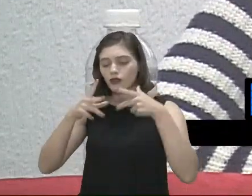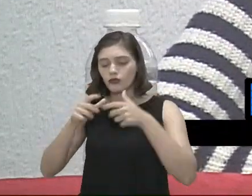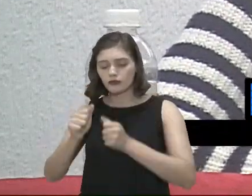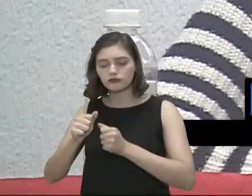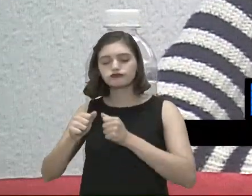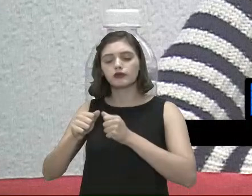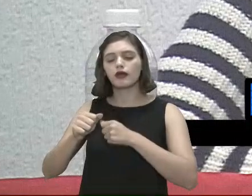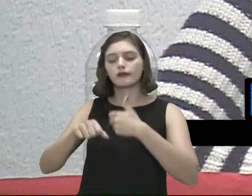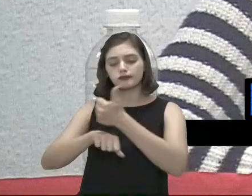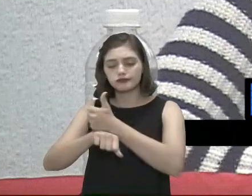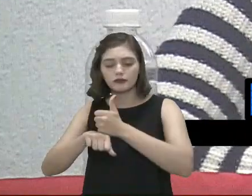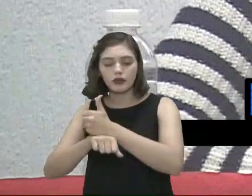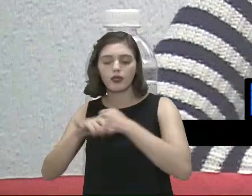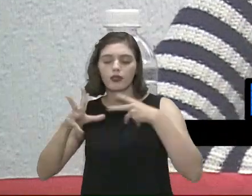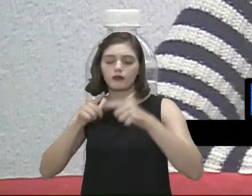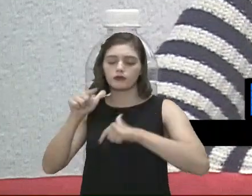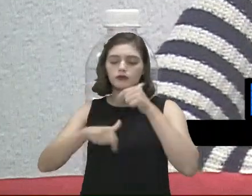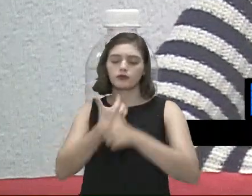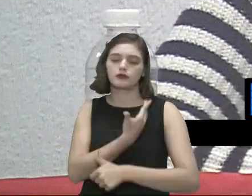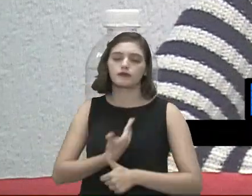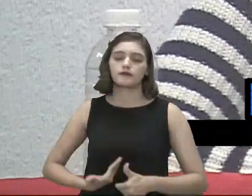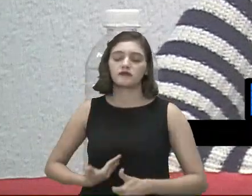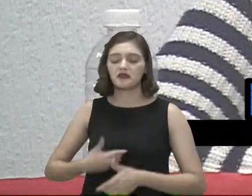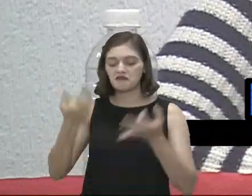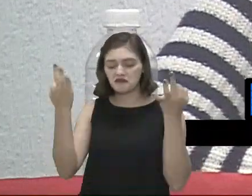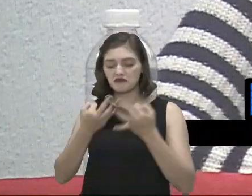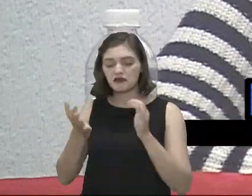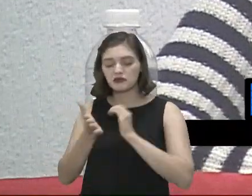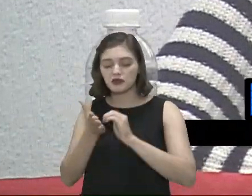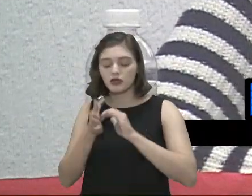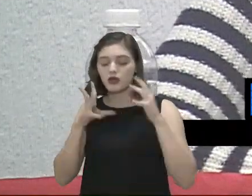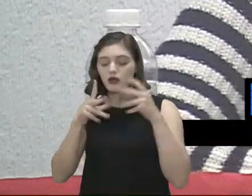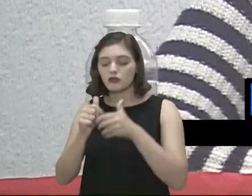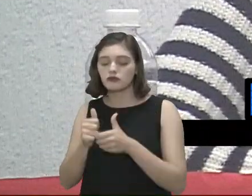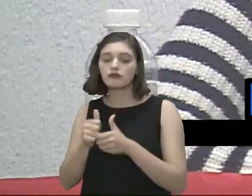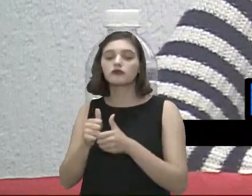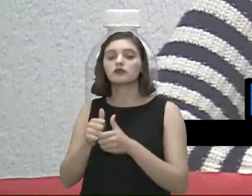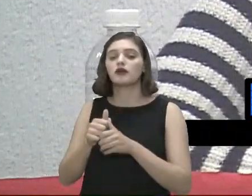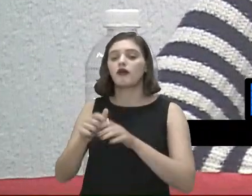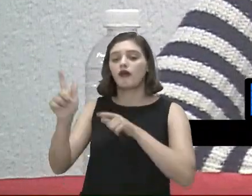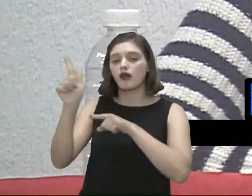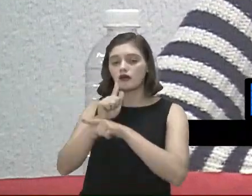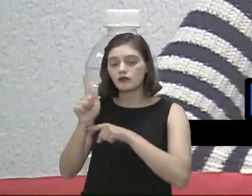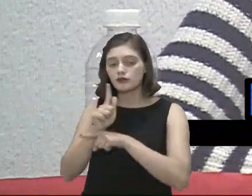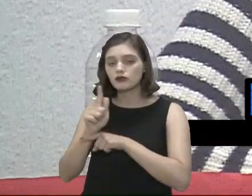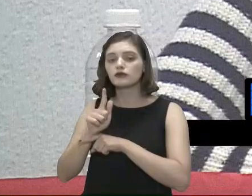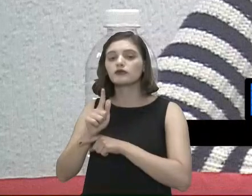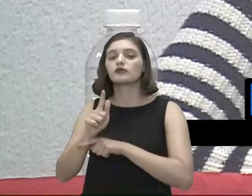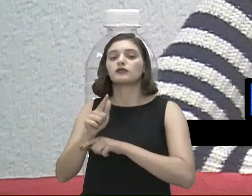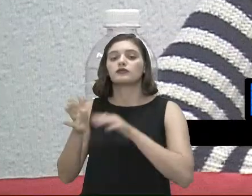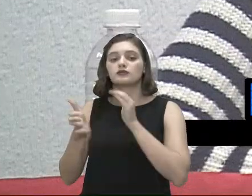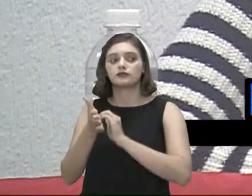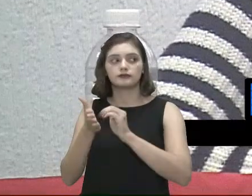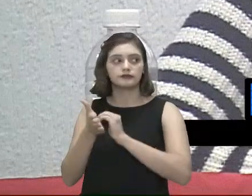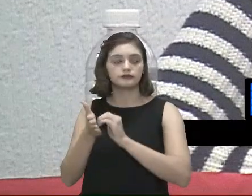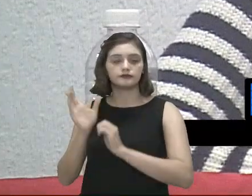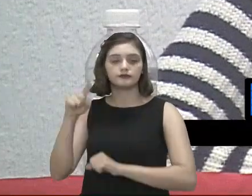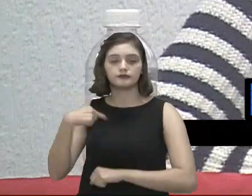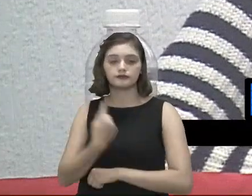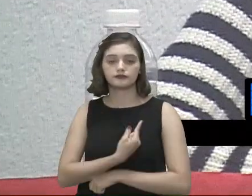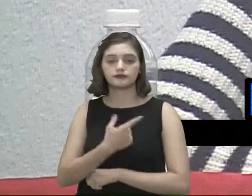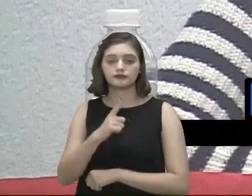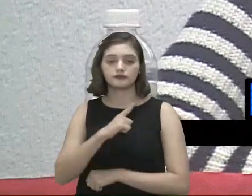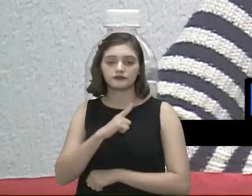servidores. Então, tenho certeza que a secretaria e todo o corpo de gestão da secretaria, somos todos servidores, a gente tem